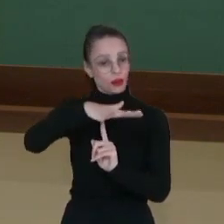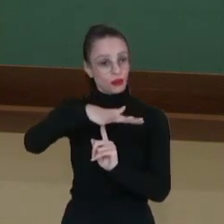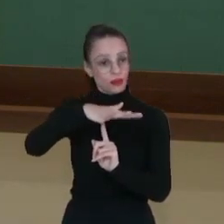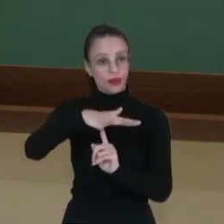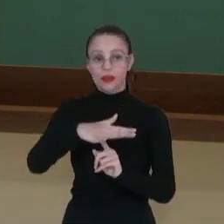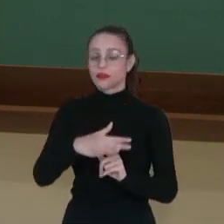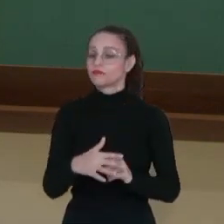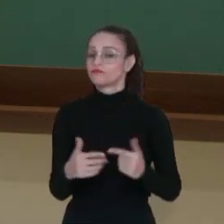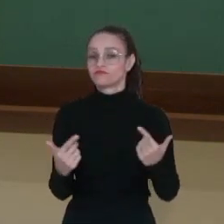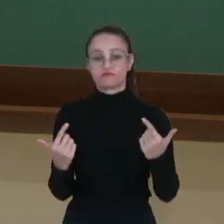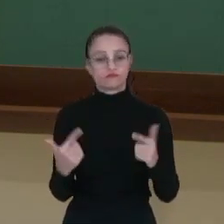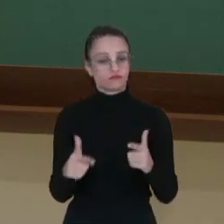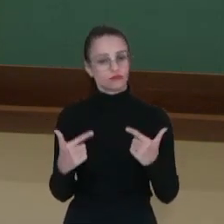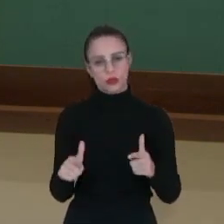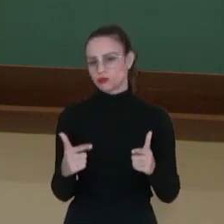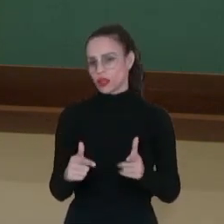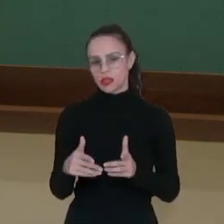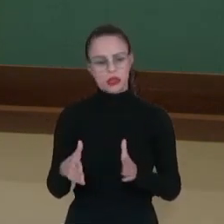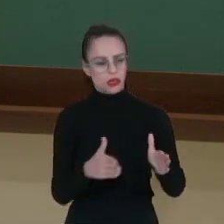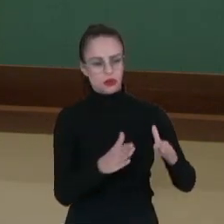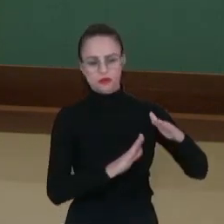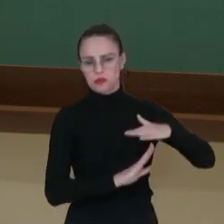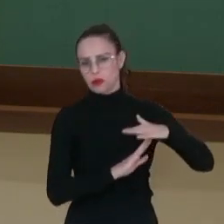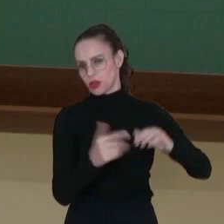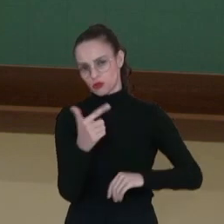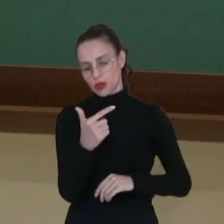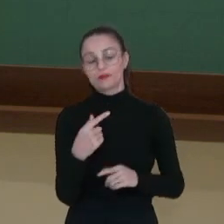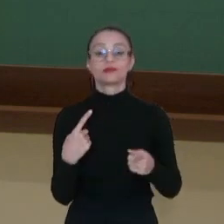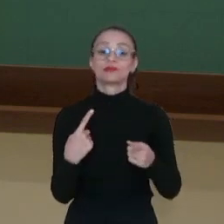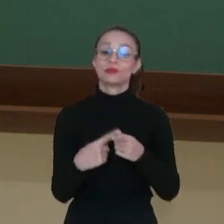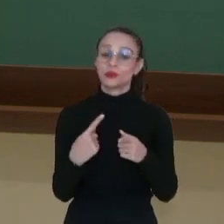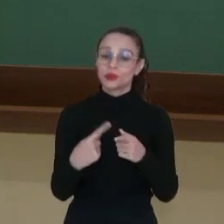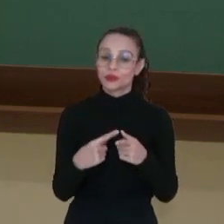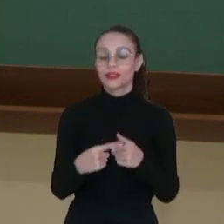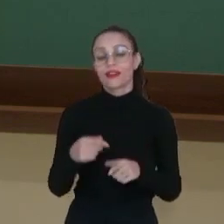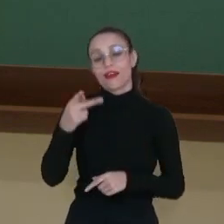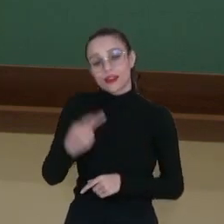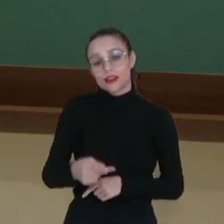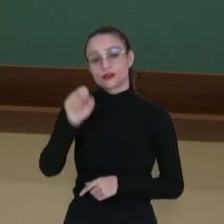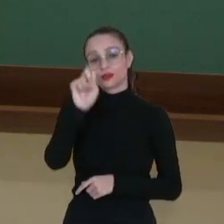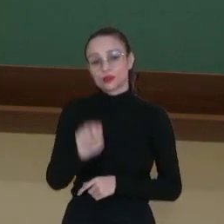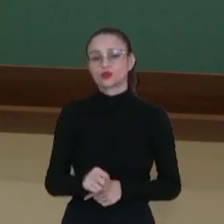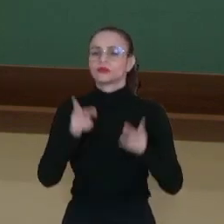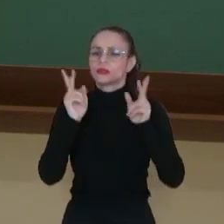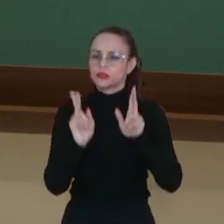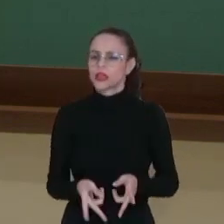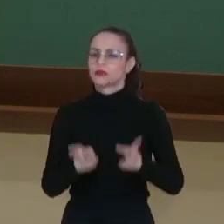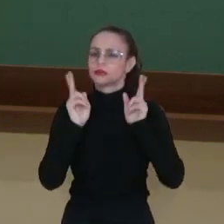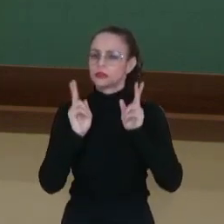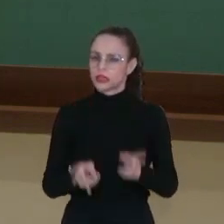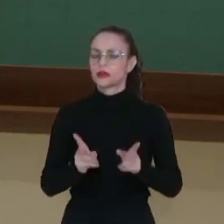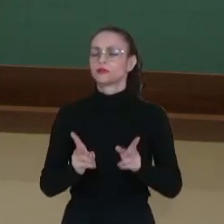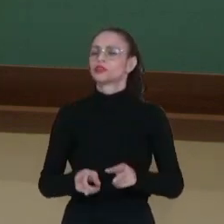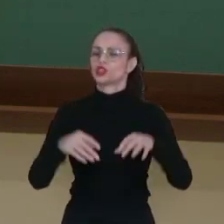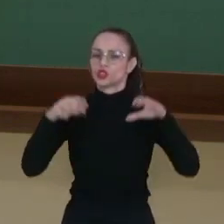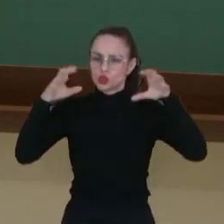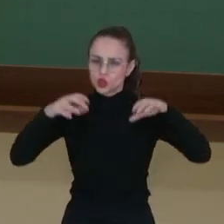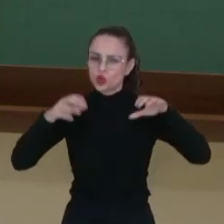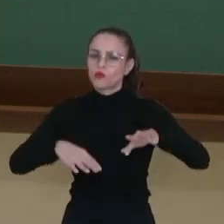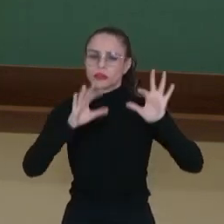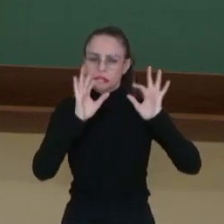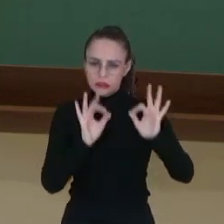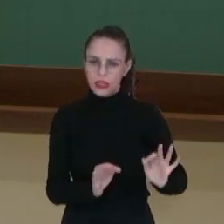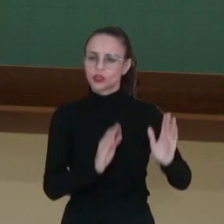não tem rios temporários. Em função do quê? Da regularidade das chuvas. Então, se nós temos